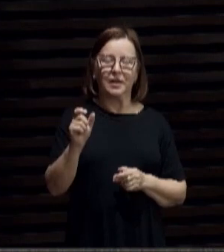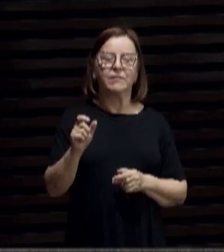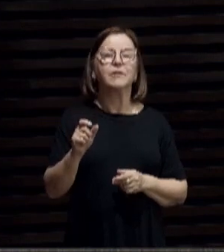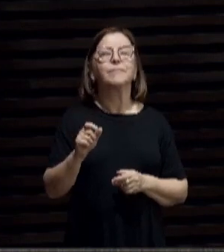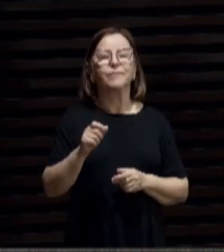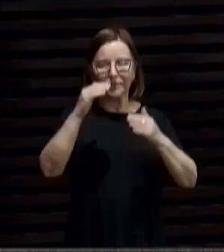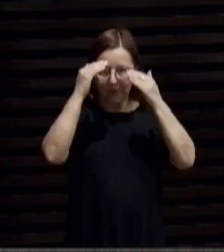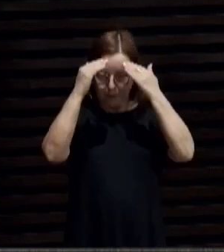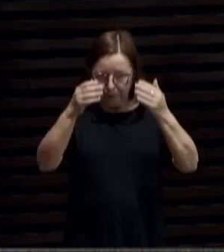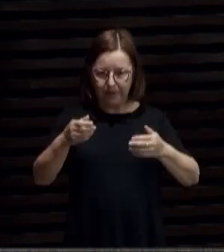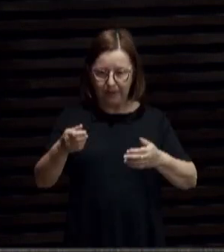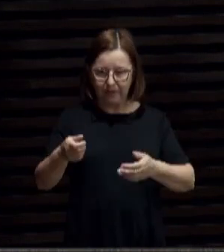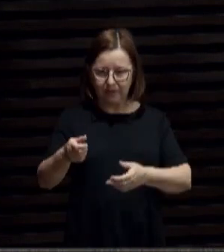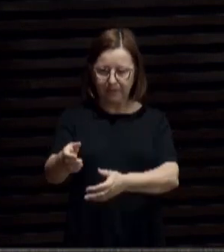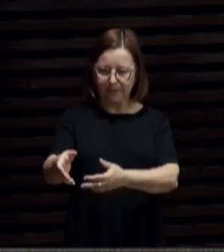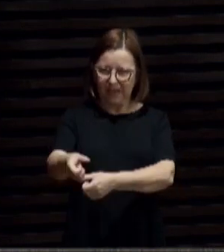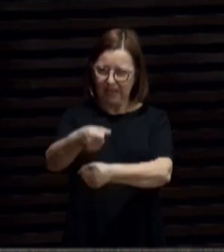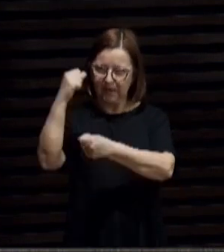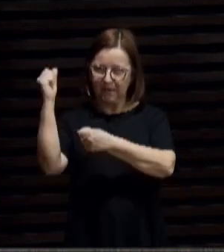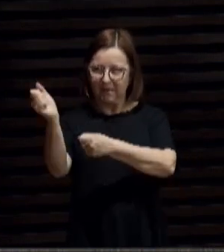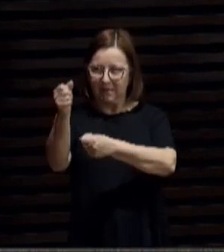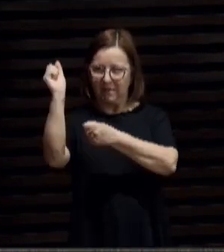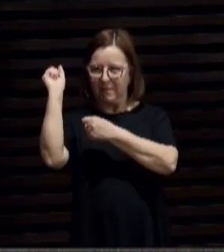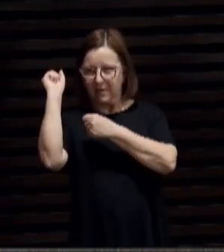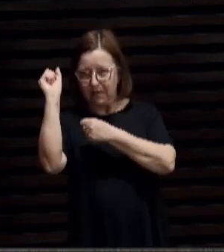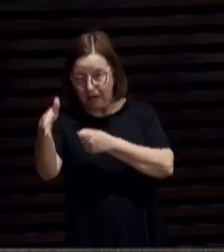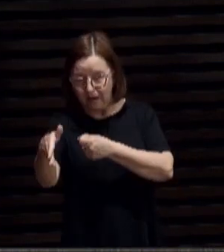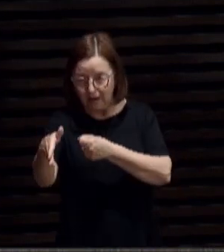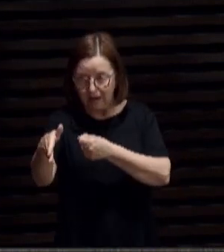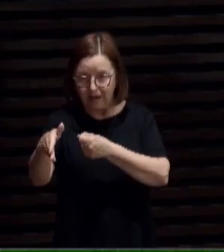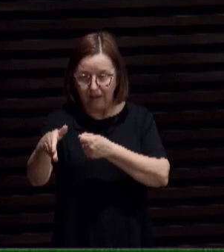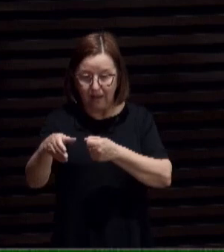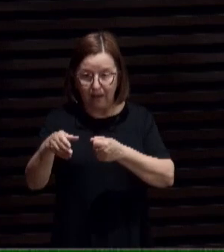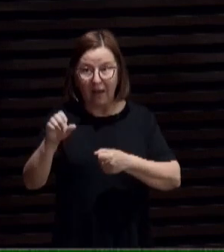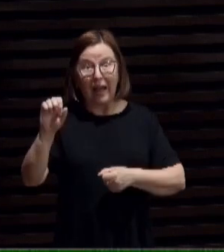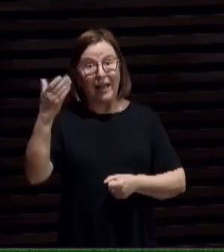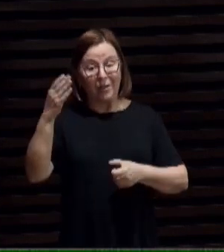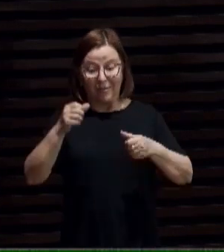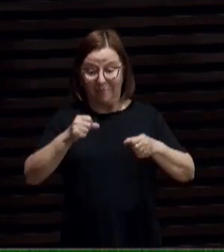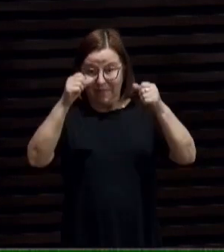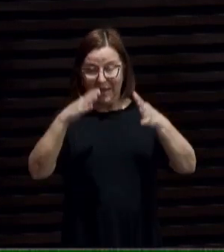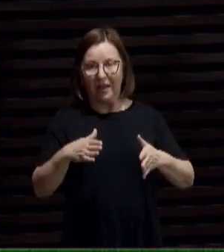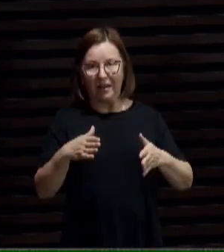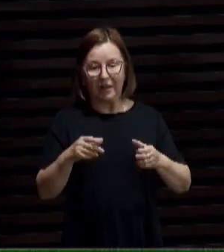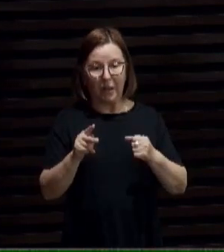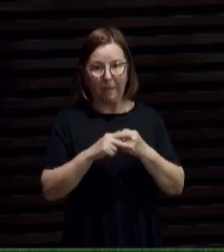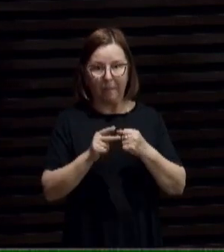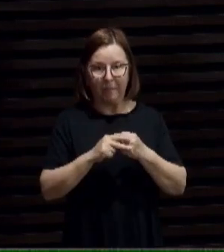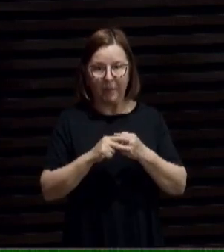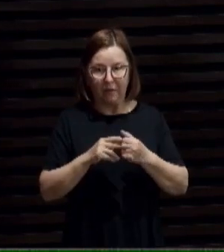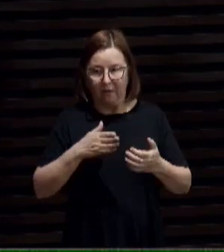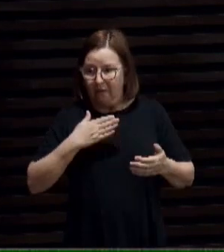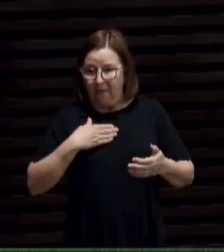redes. E aí foi o milagre. Pedro se assusta com aquele excesso de